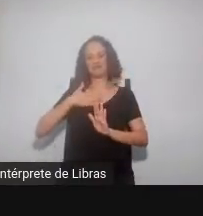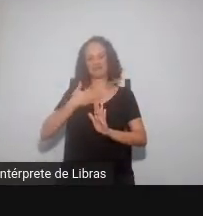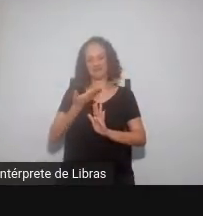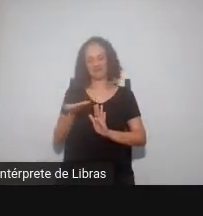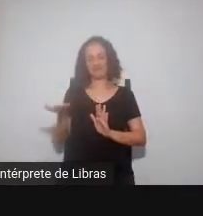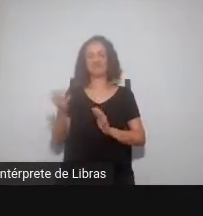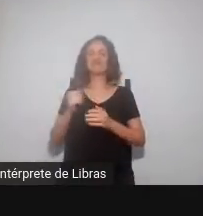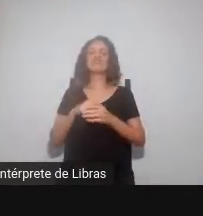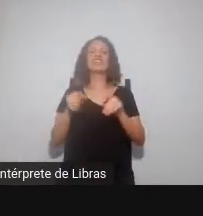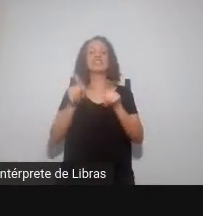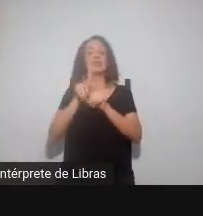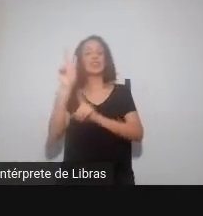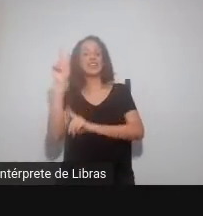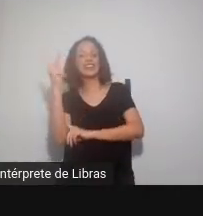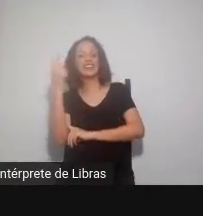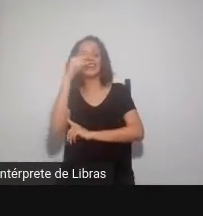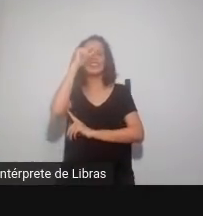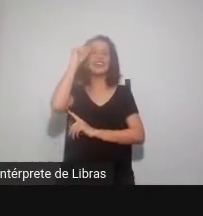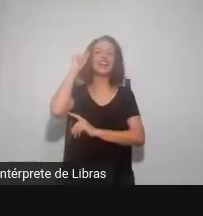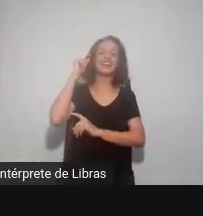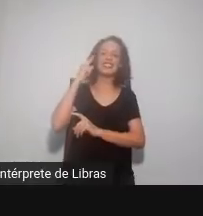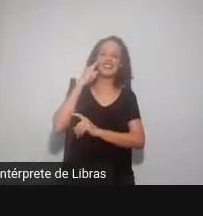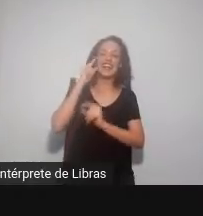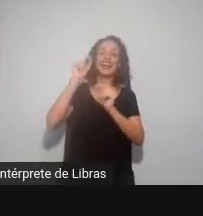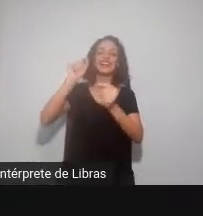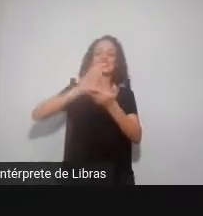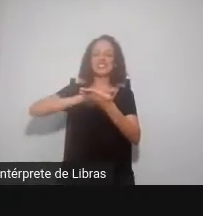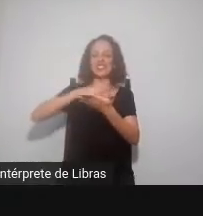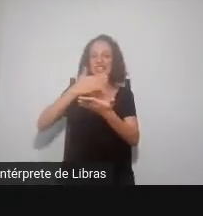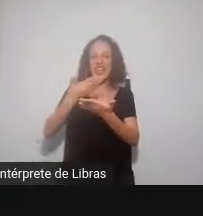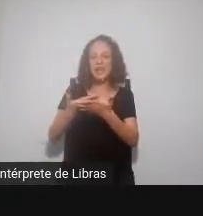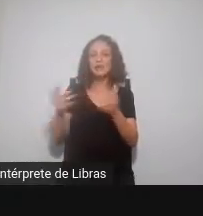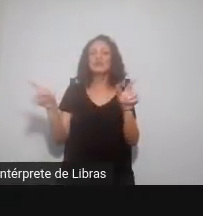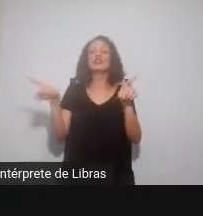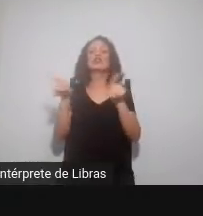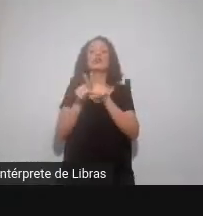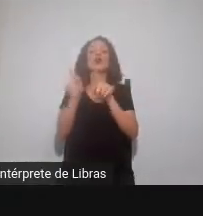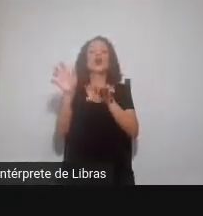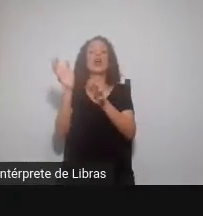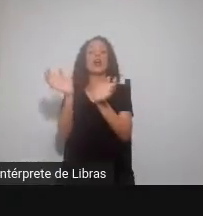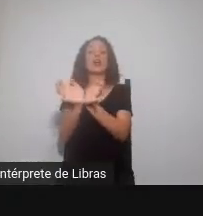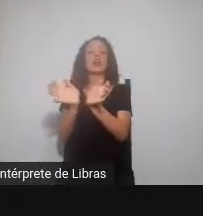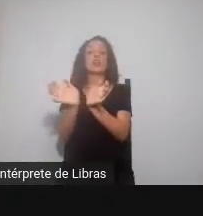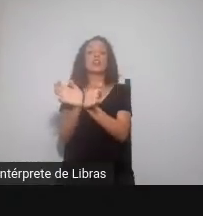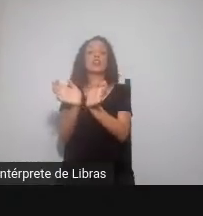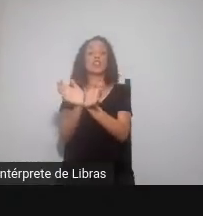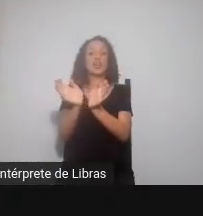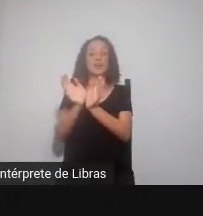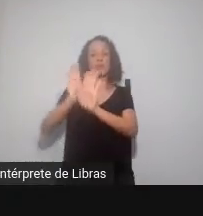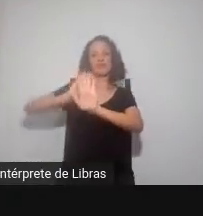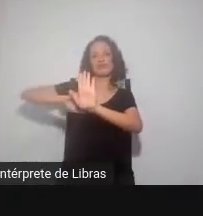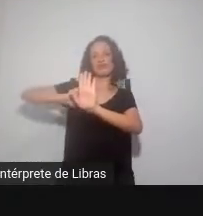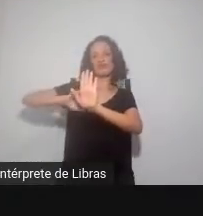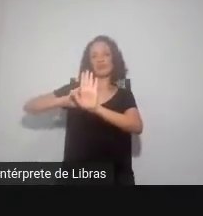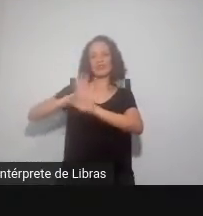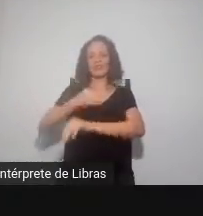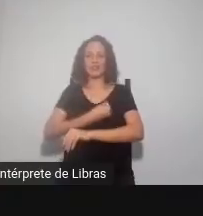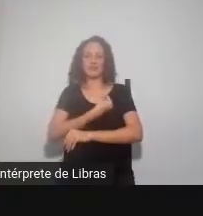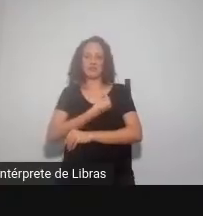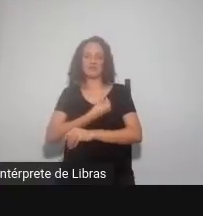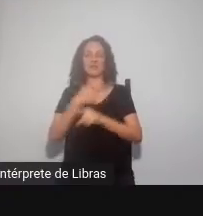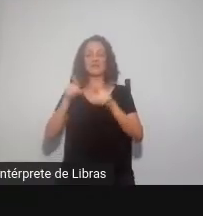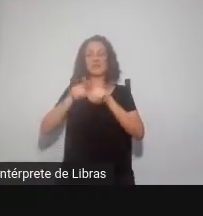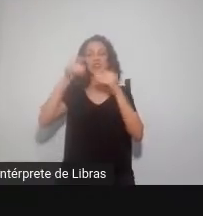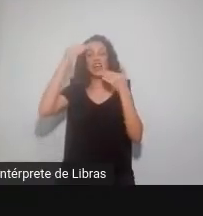Eliane, Tainá, tradução, a equipe aí dos bastidores. E eu também vou aproveitar para agradecer